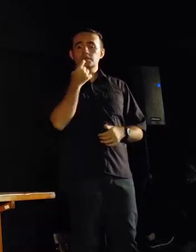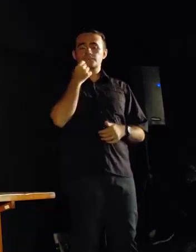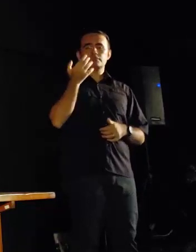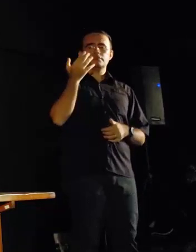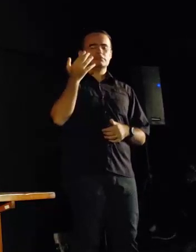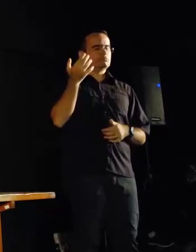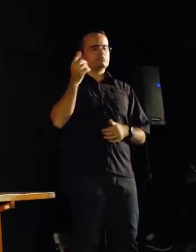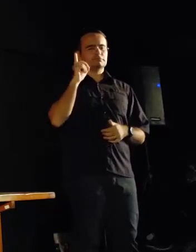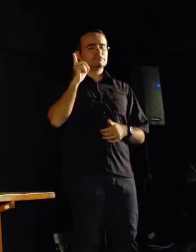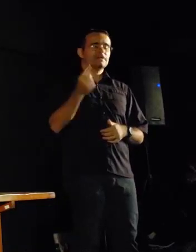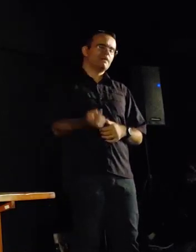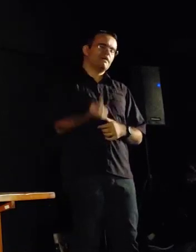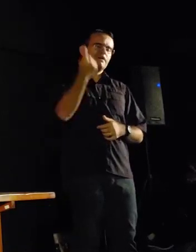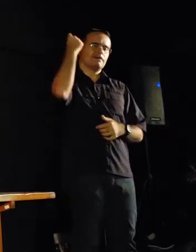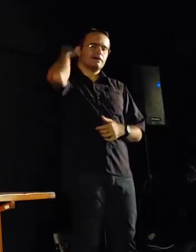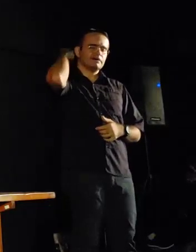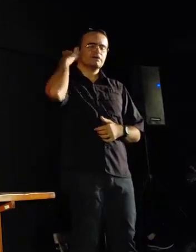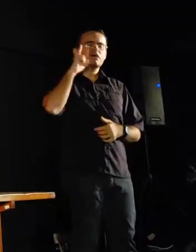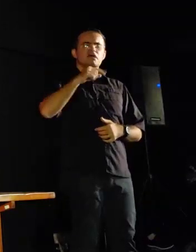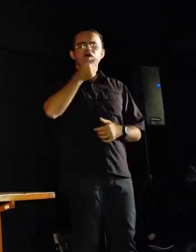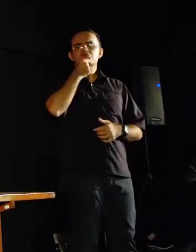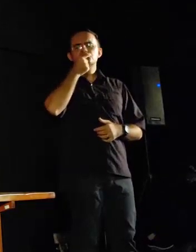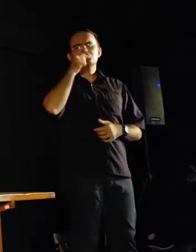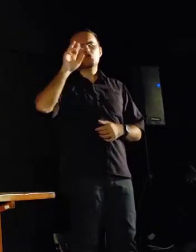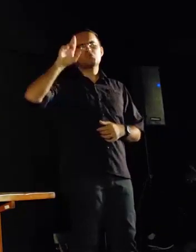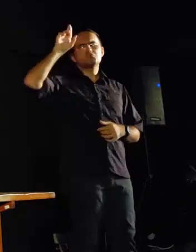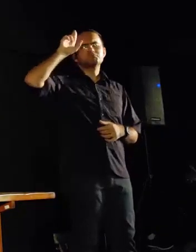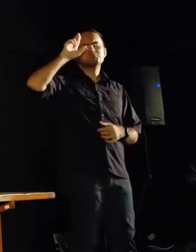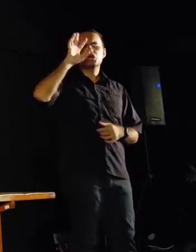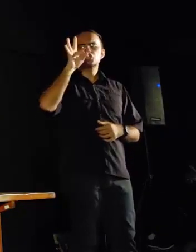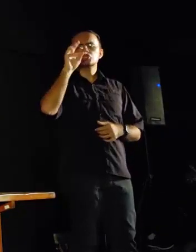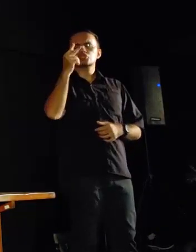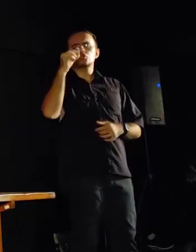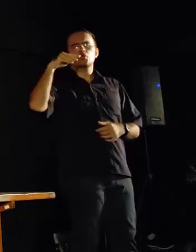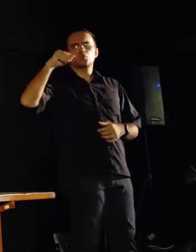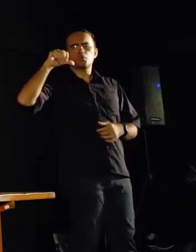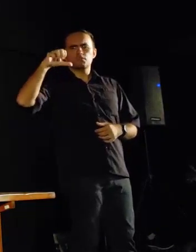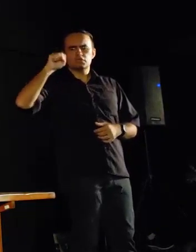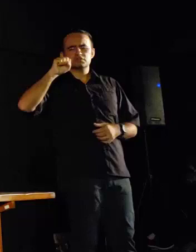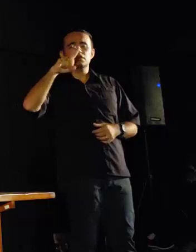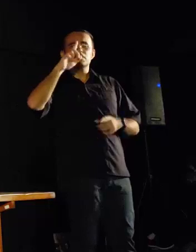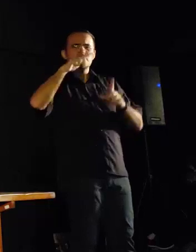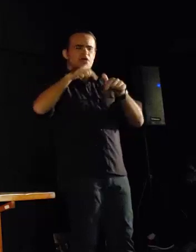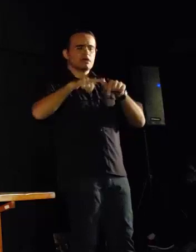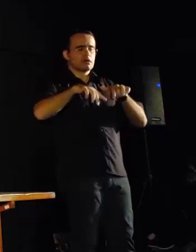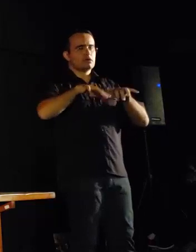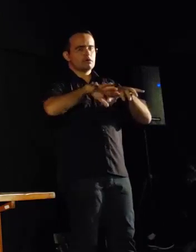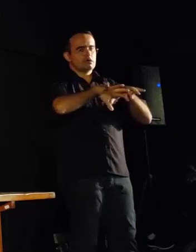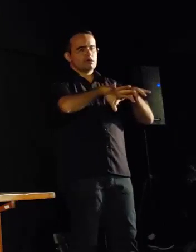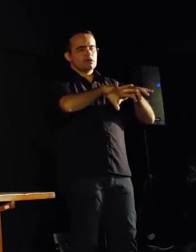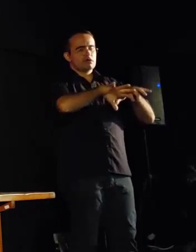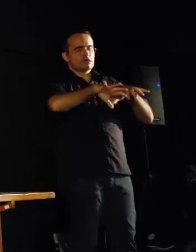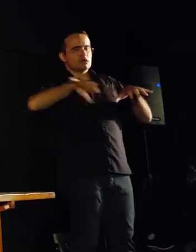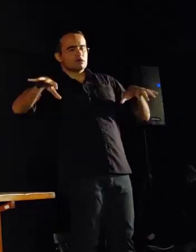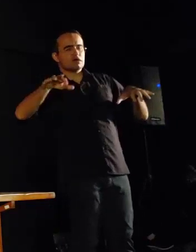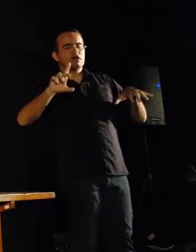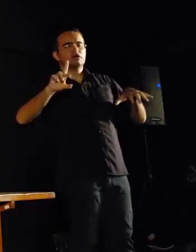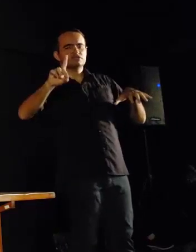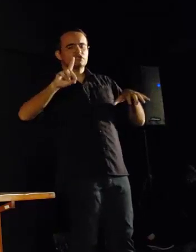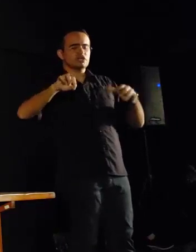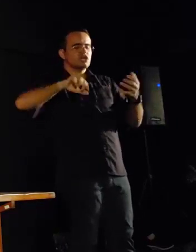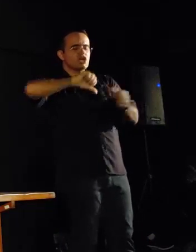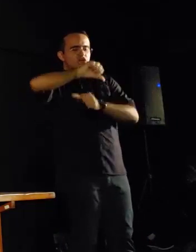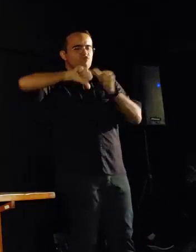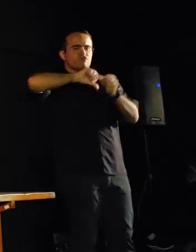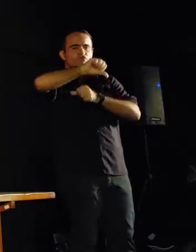liderada por Thomas Müntzer, que era a ala radical da Reforma Protestante. Um